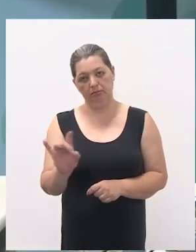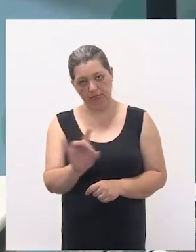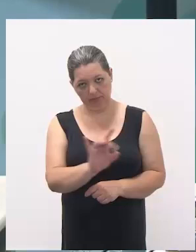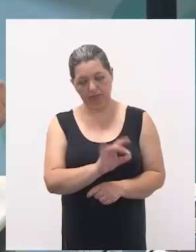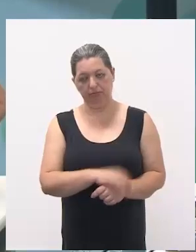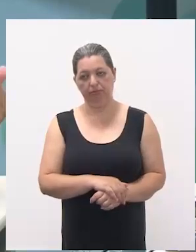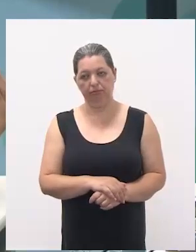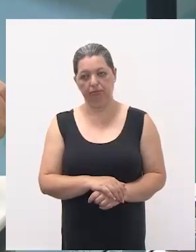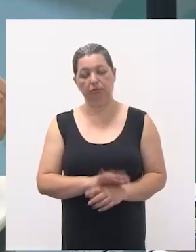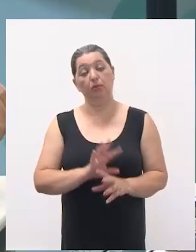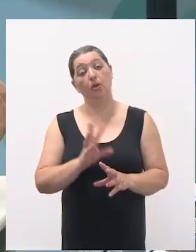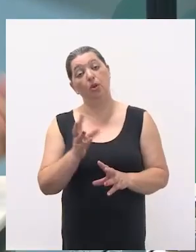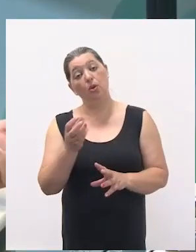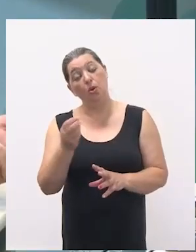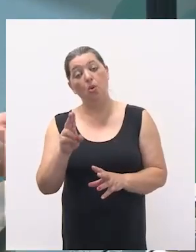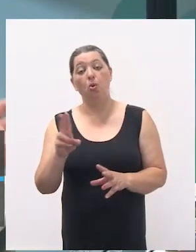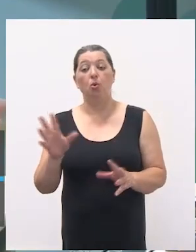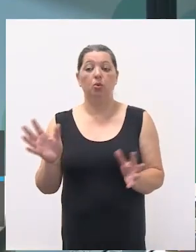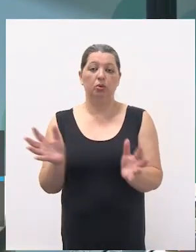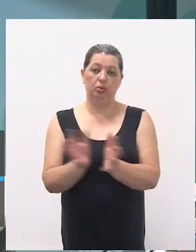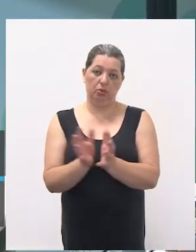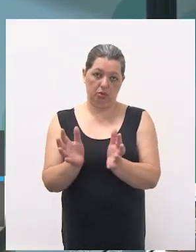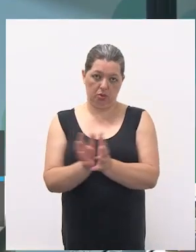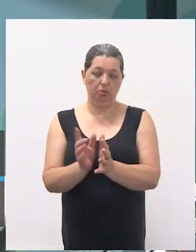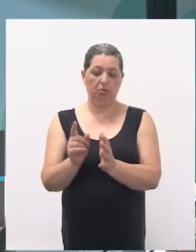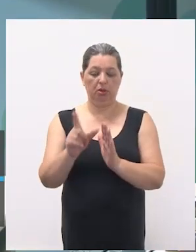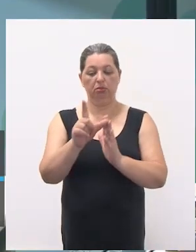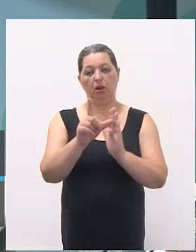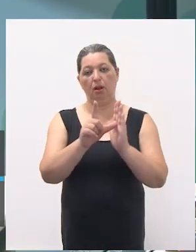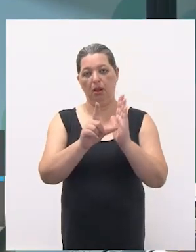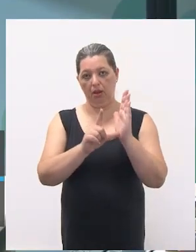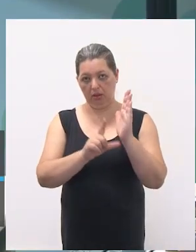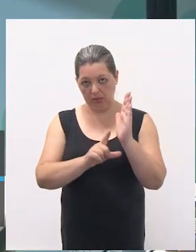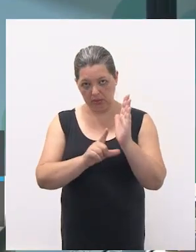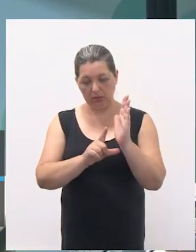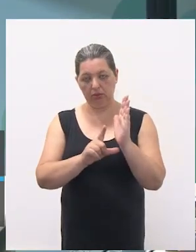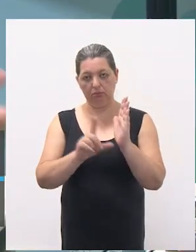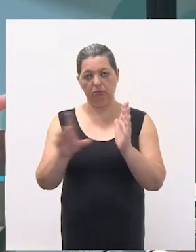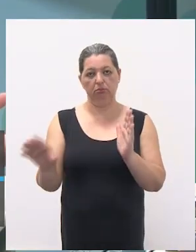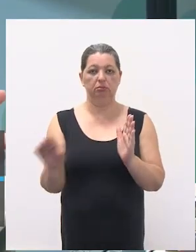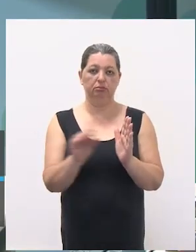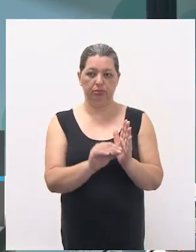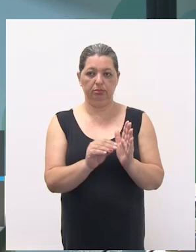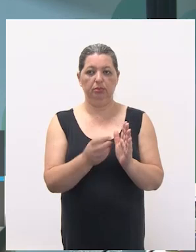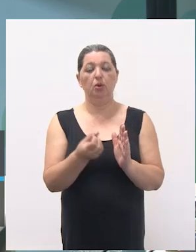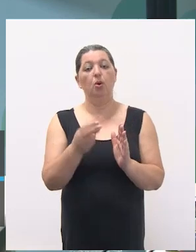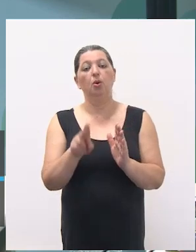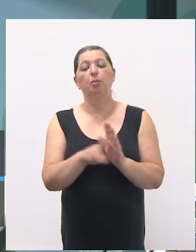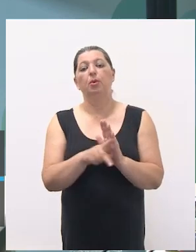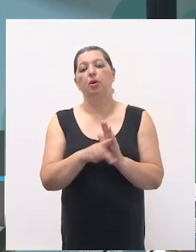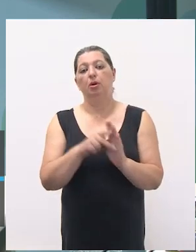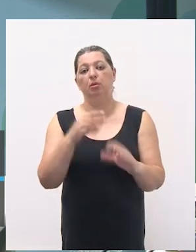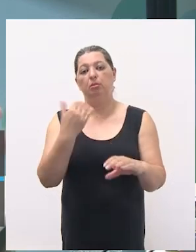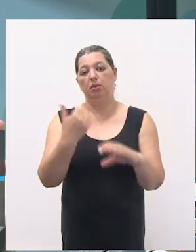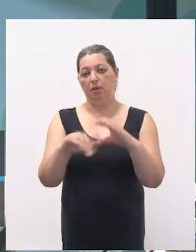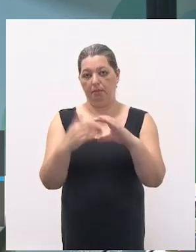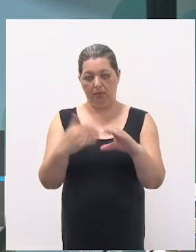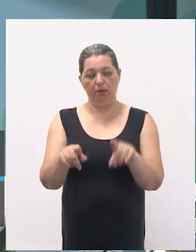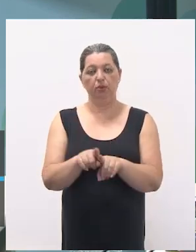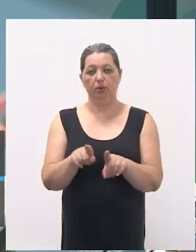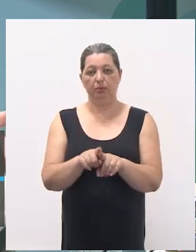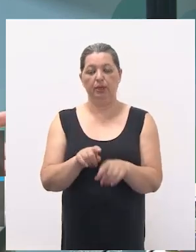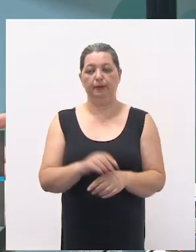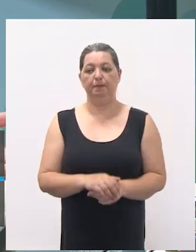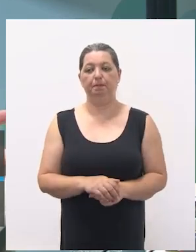inserir todos pela lista. Pode colocar o aluno pelo e-mail institucional. E você pode